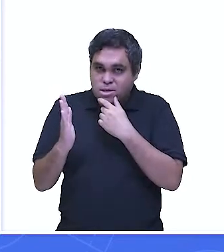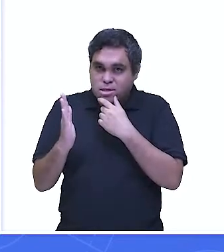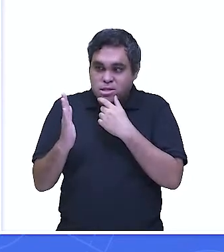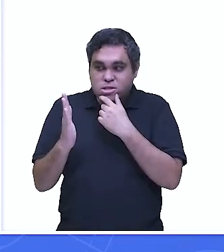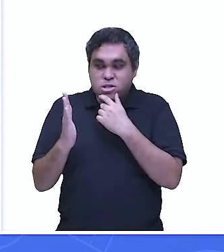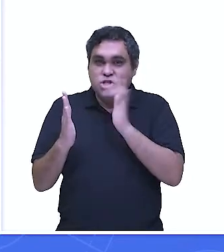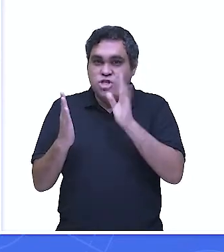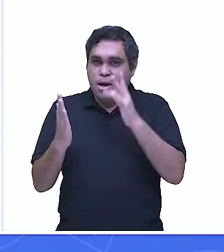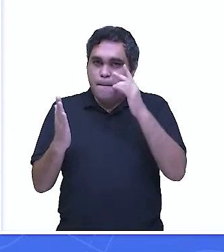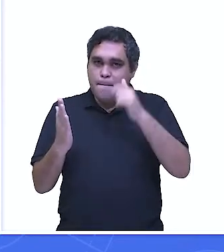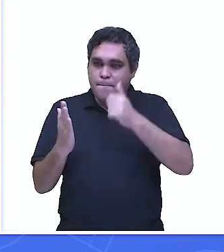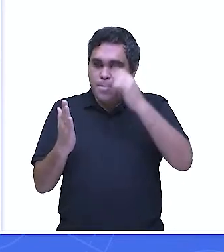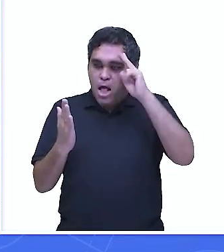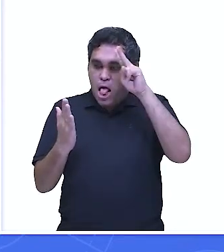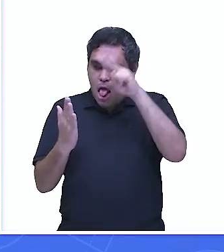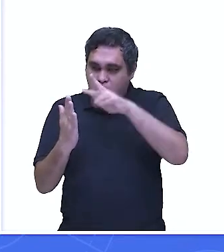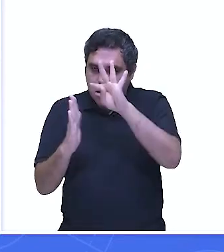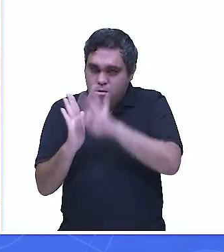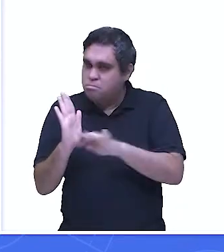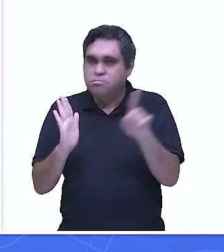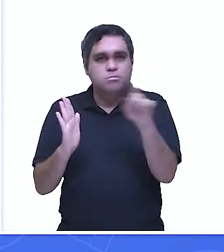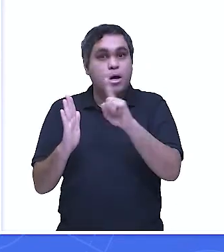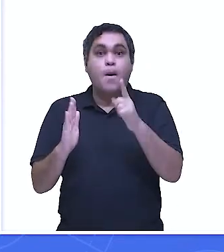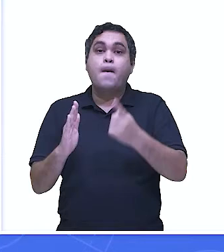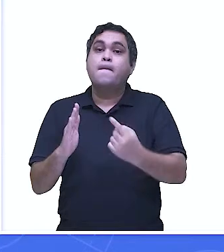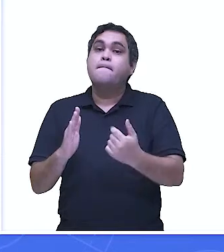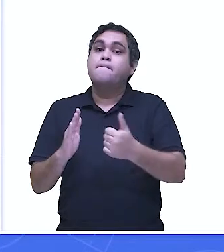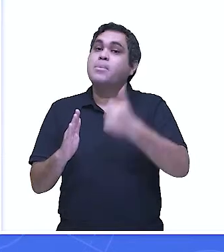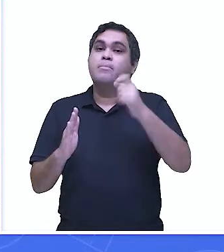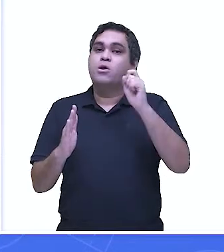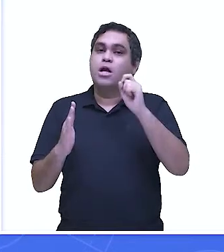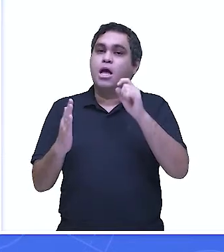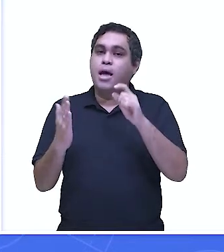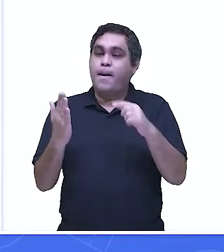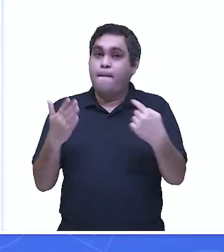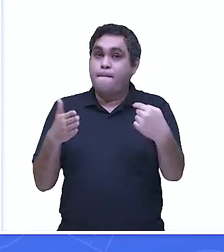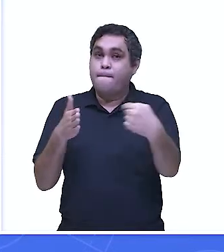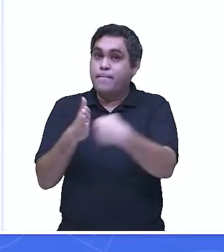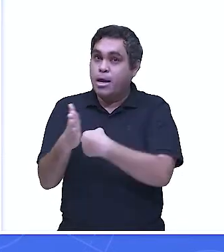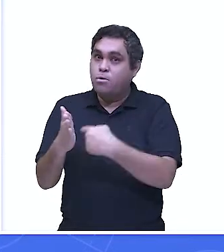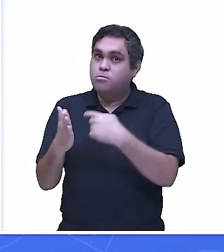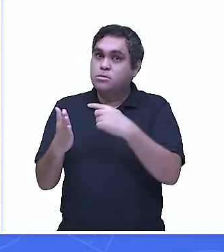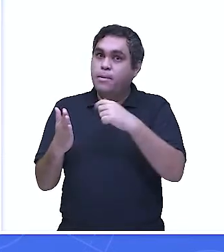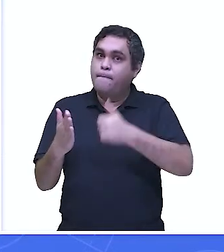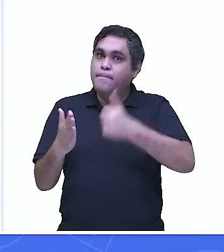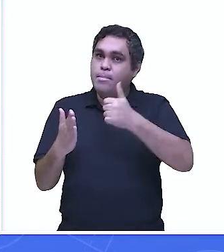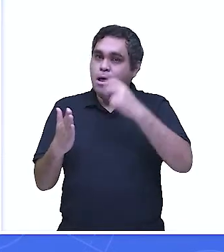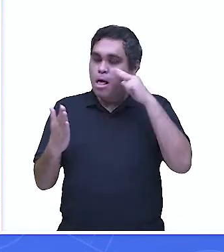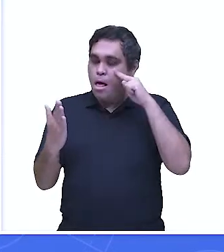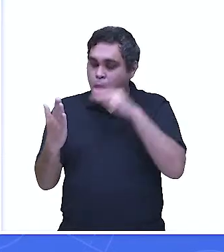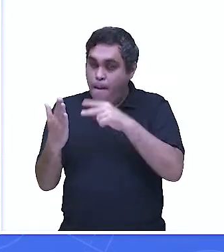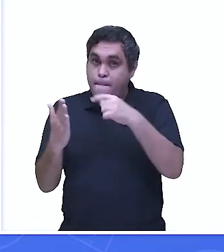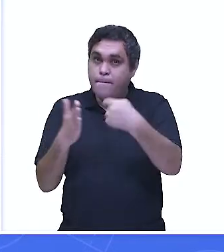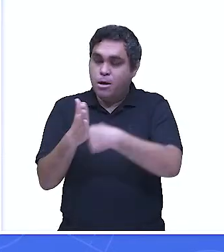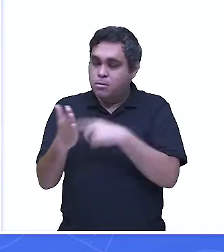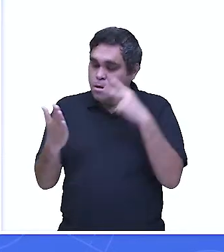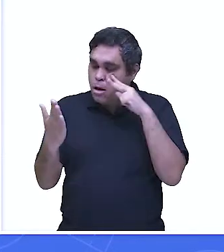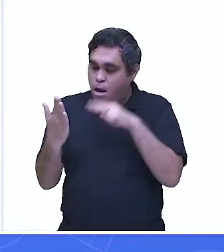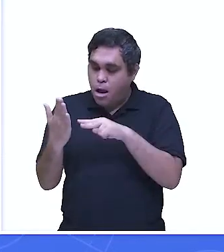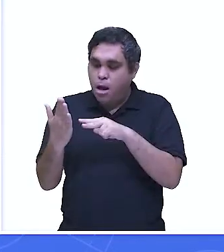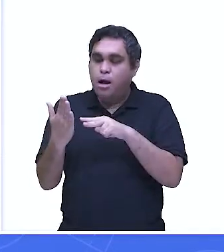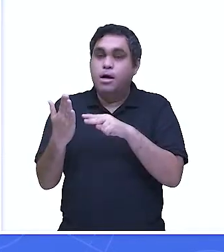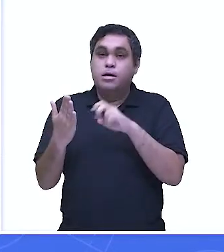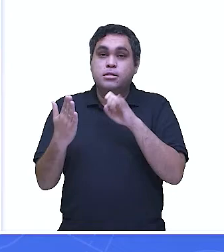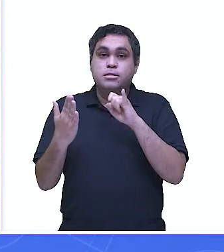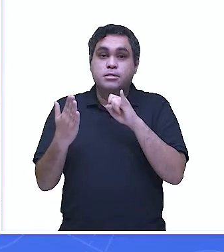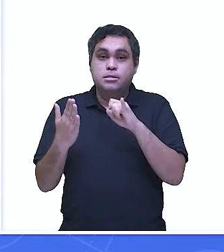vou lá para a pergunta e vou entender. Se na minha pergunta tiver numerais, poxa, eu já corro